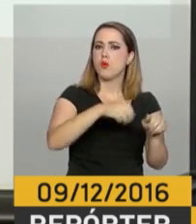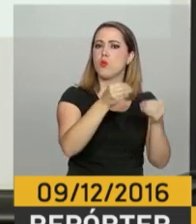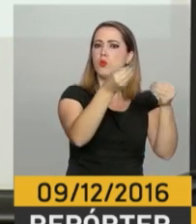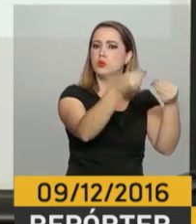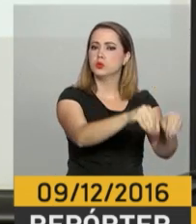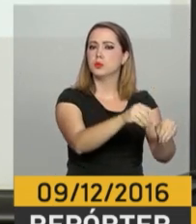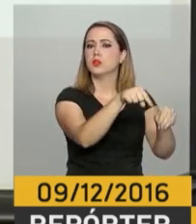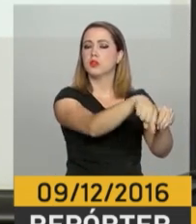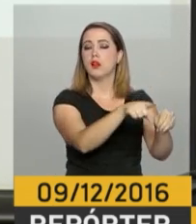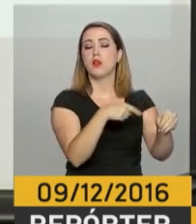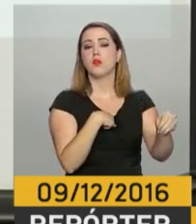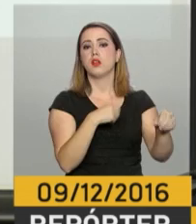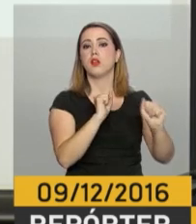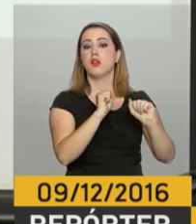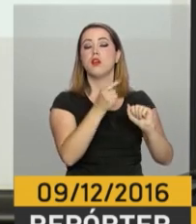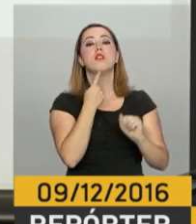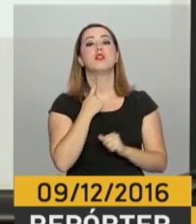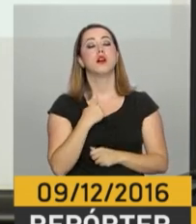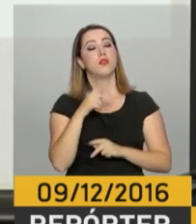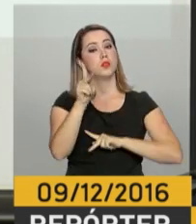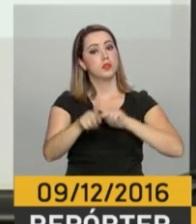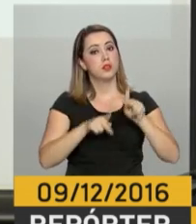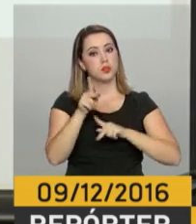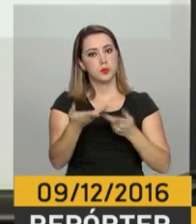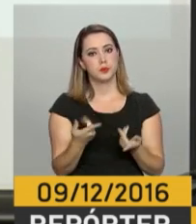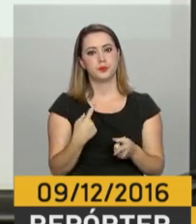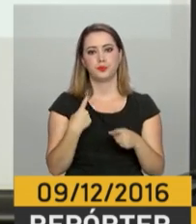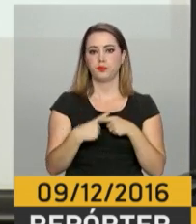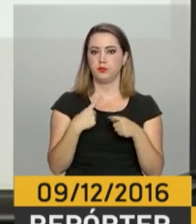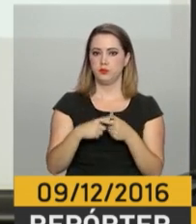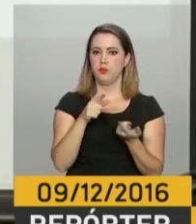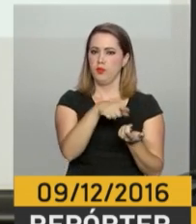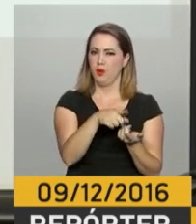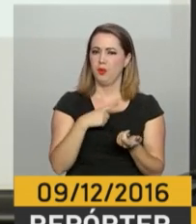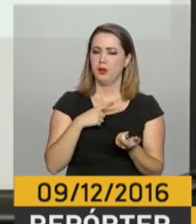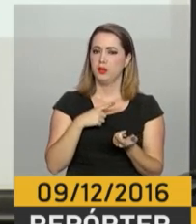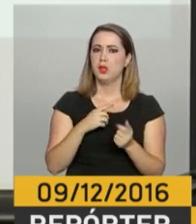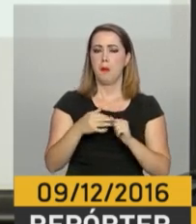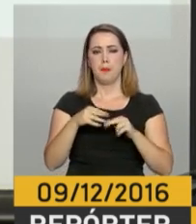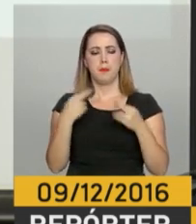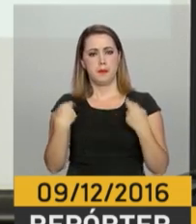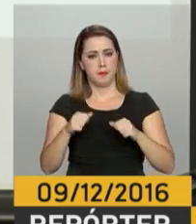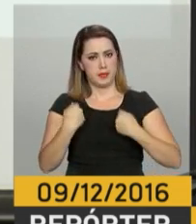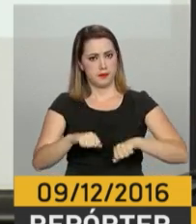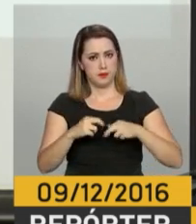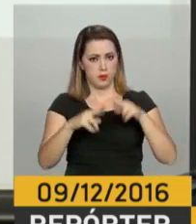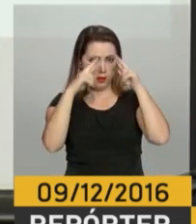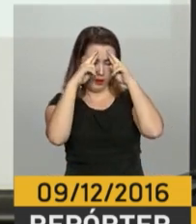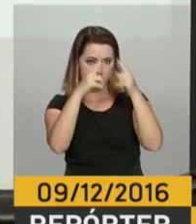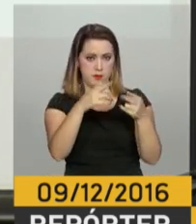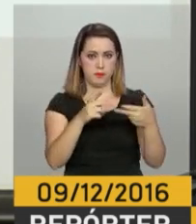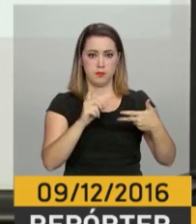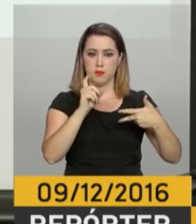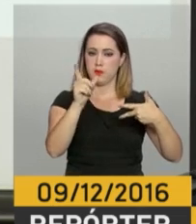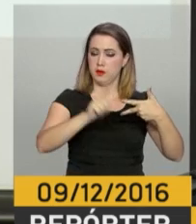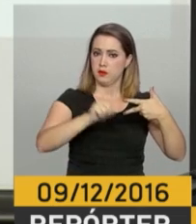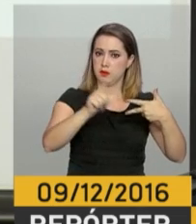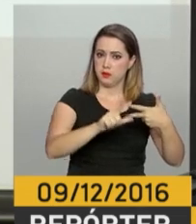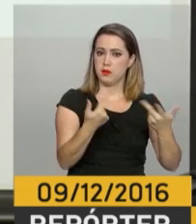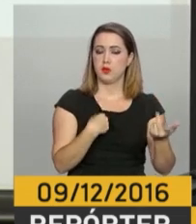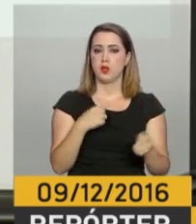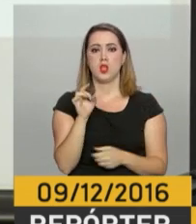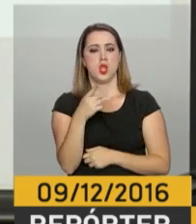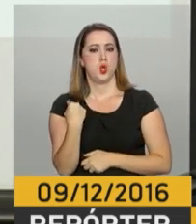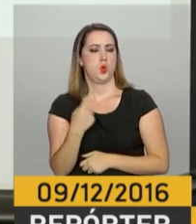o Poder Legislativo, porque é dele que o Executivo depende. Eu só governo porque eu dialogo muito adequadamente